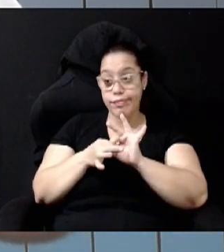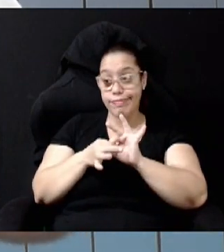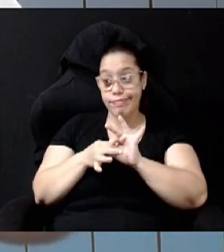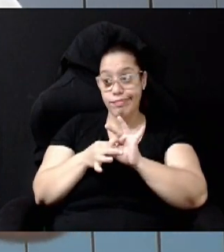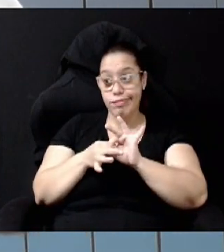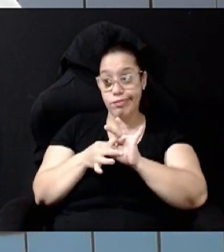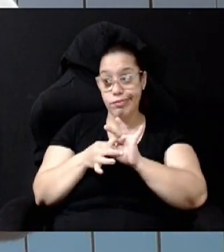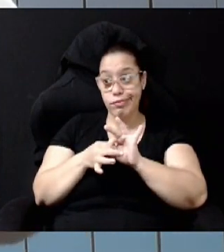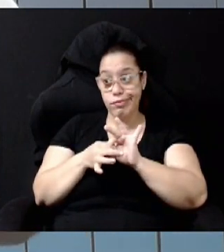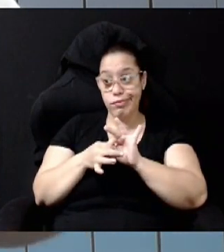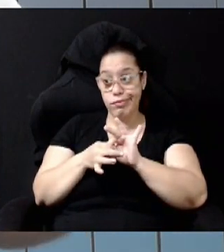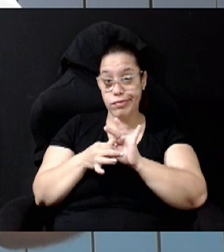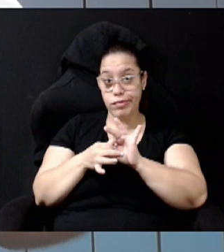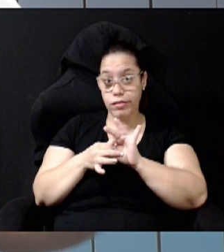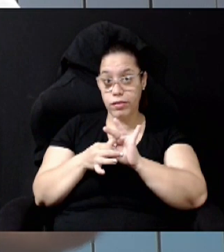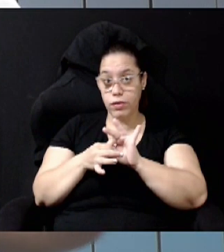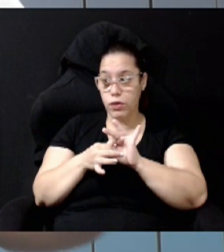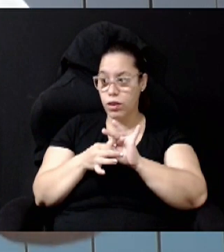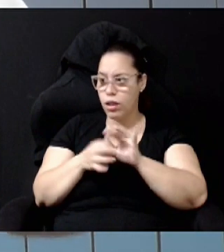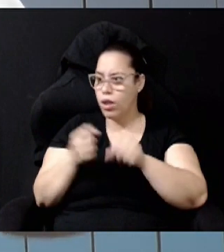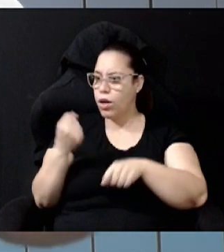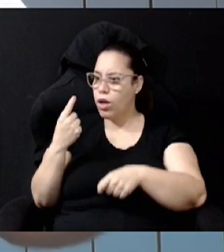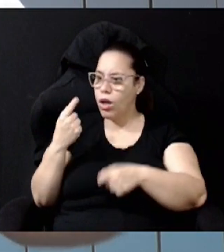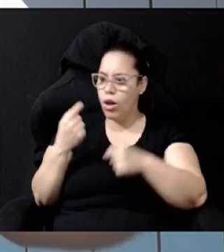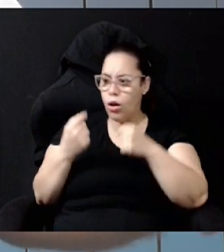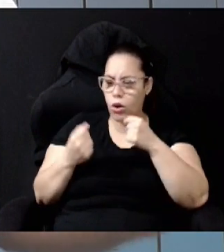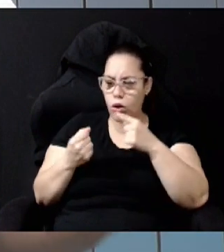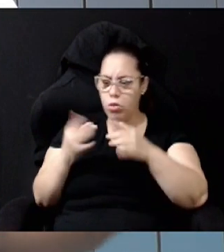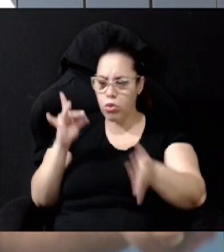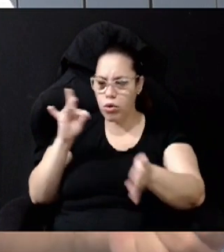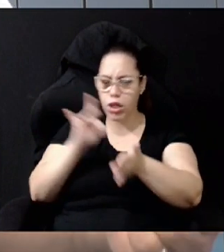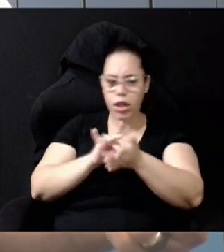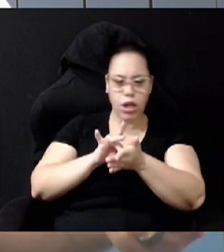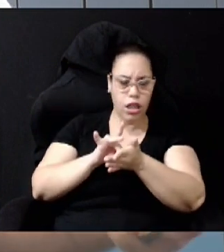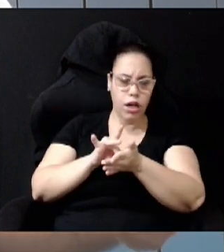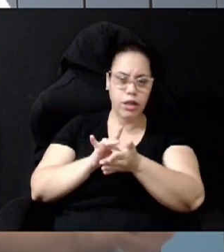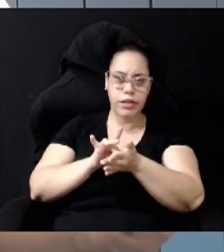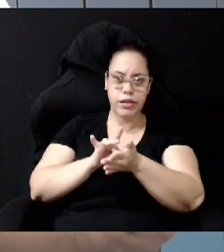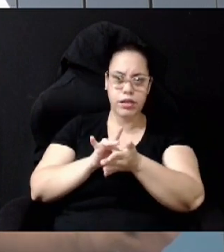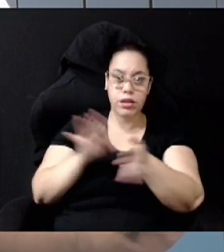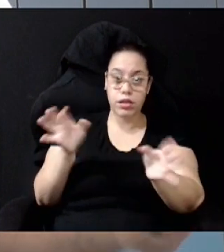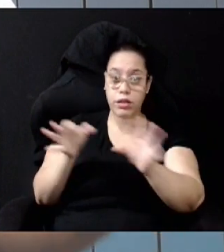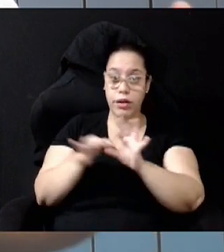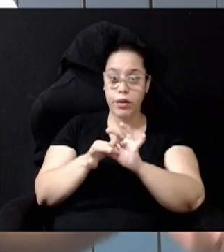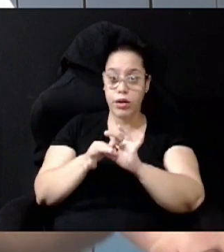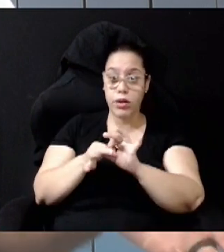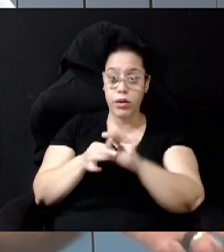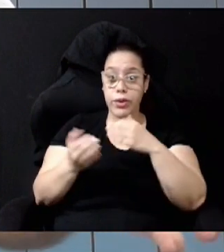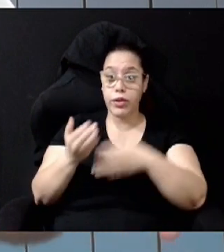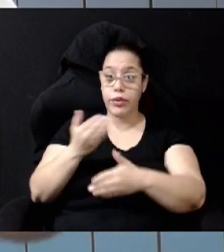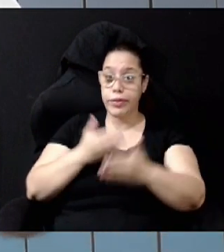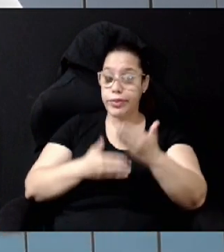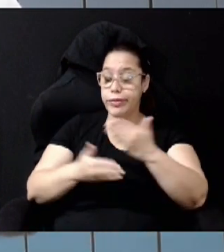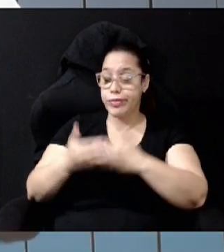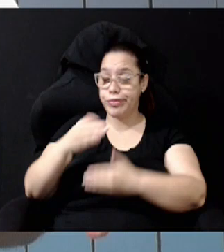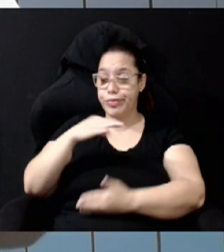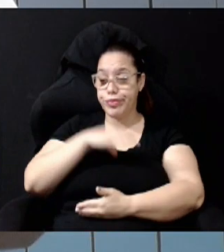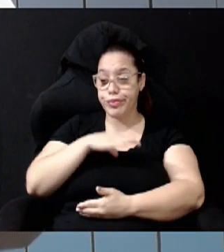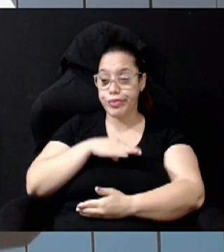por alguma ação mais efetiva de integração com as ações do município, mas eu queria o teu